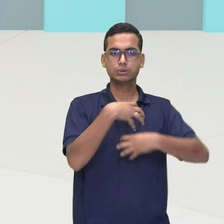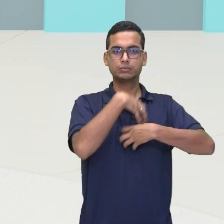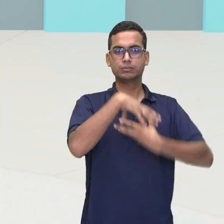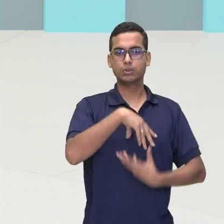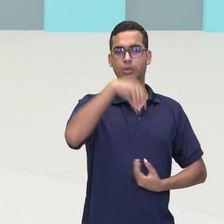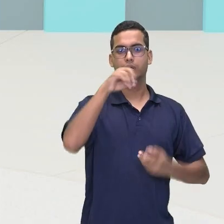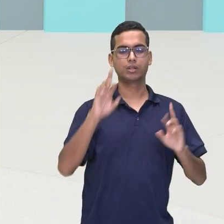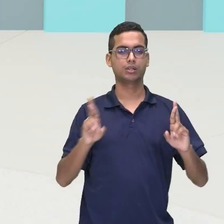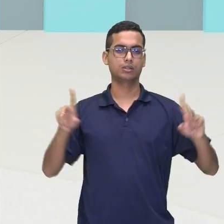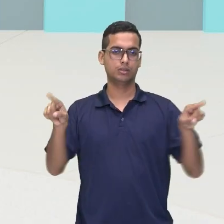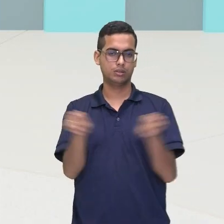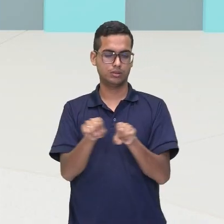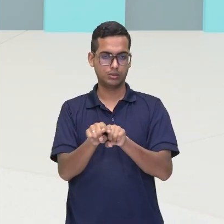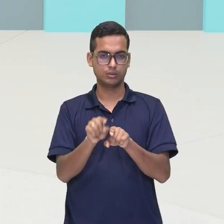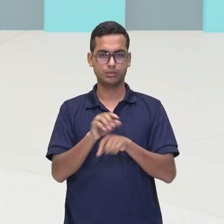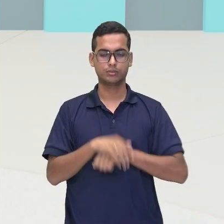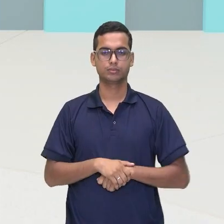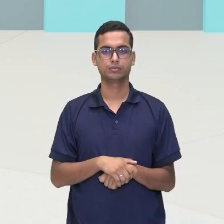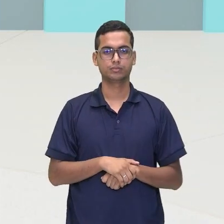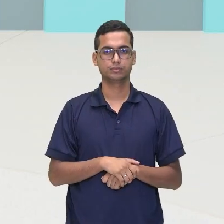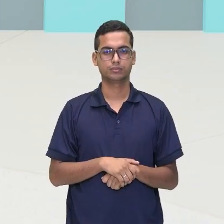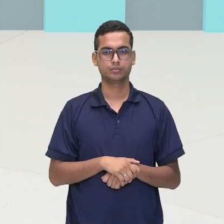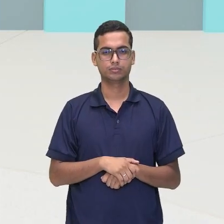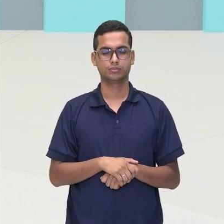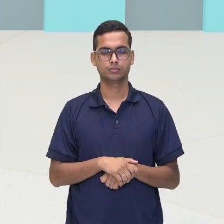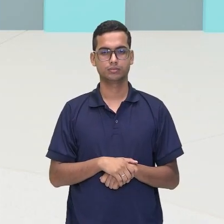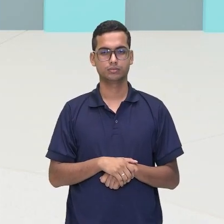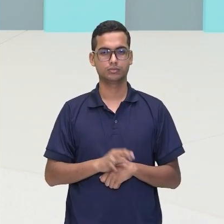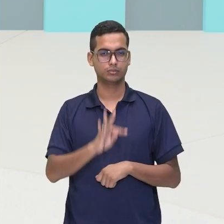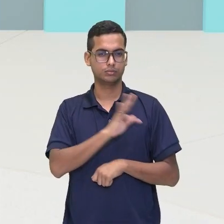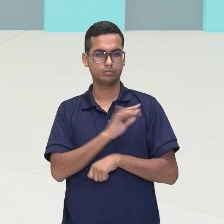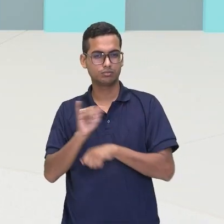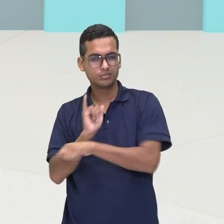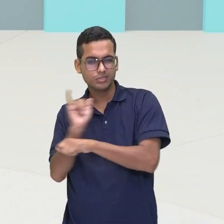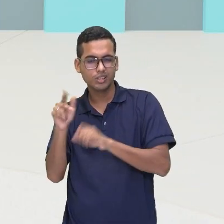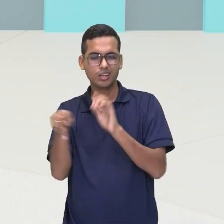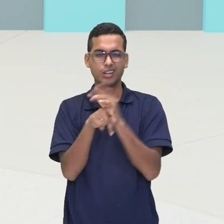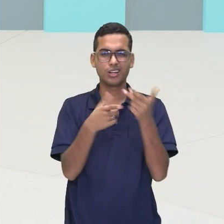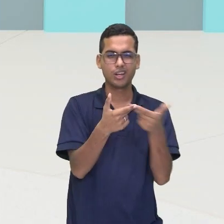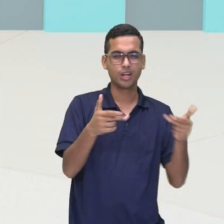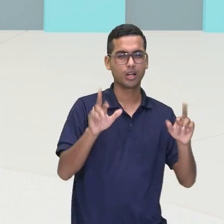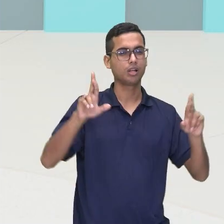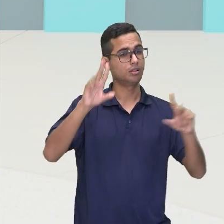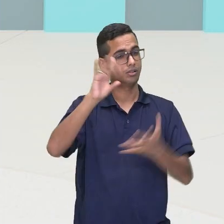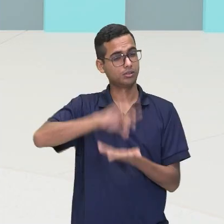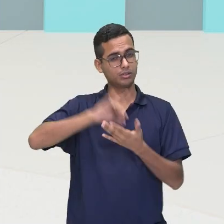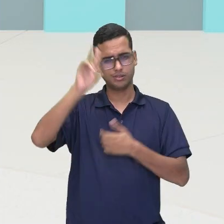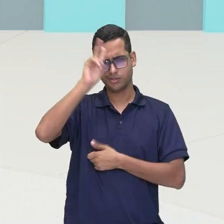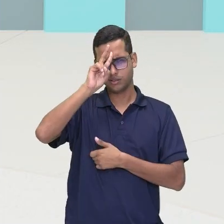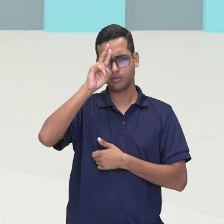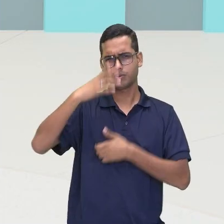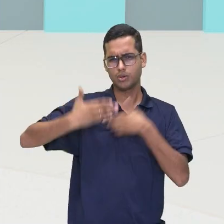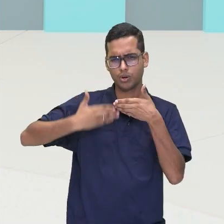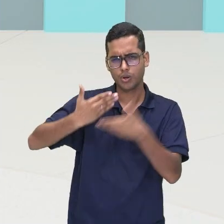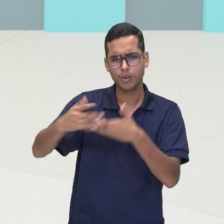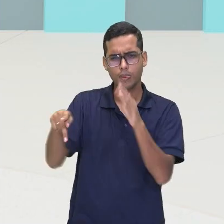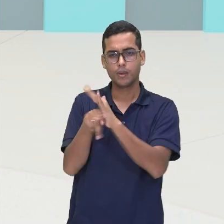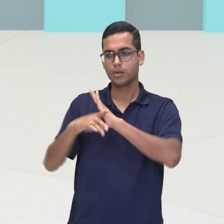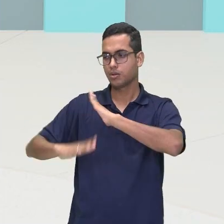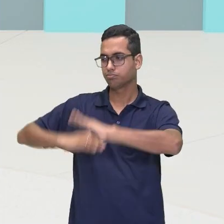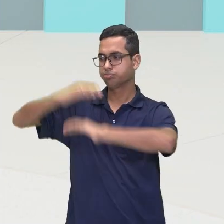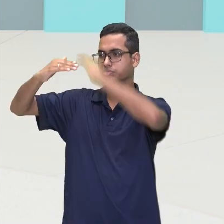que é necessário entender que tudo isso são bagagens que a gente vai trazendo. Lembra do processo de construção e